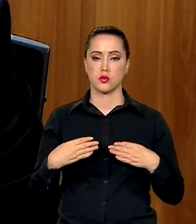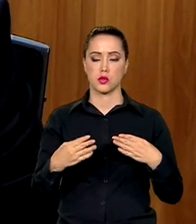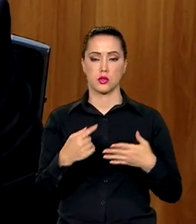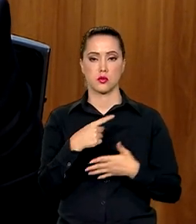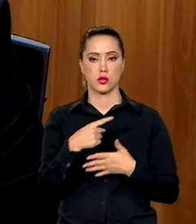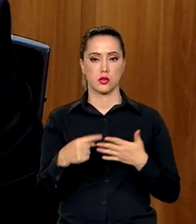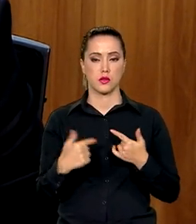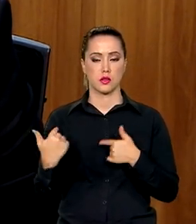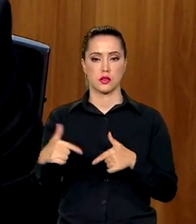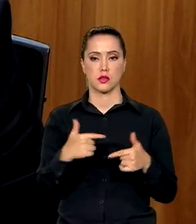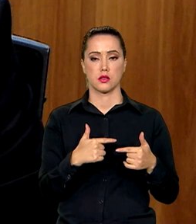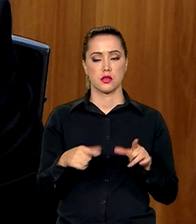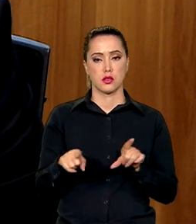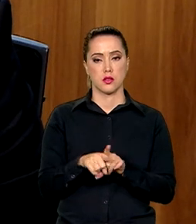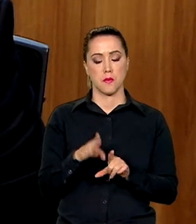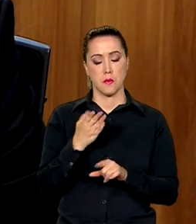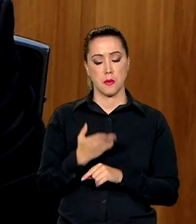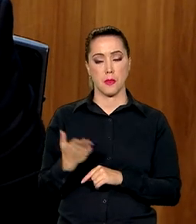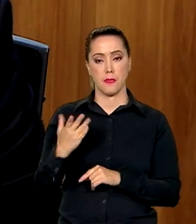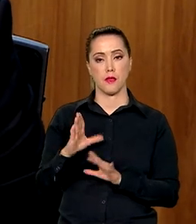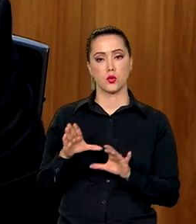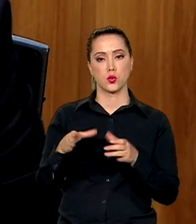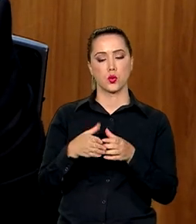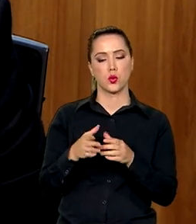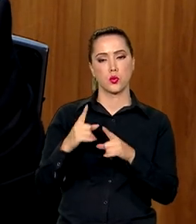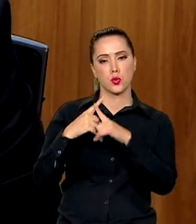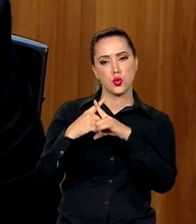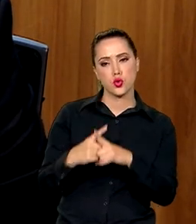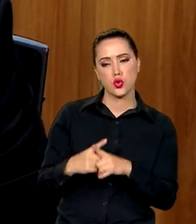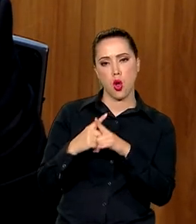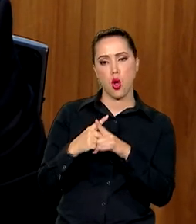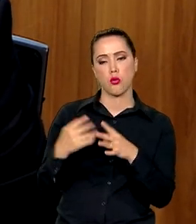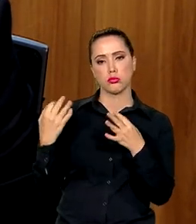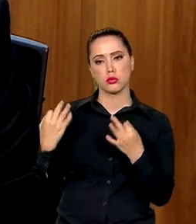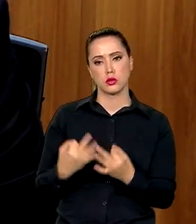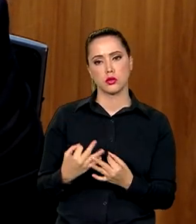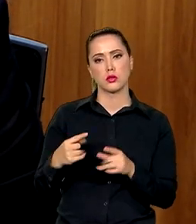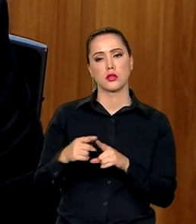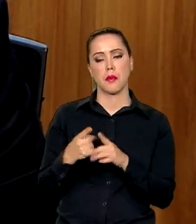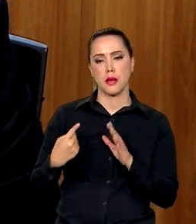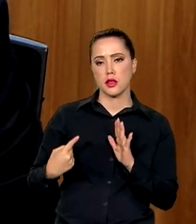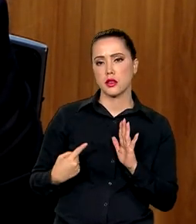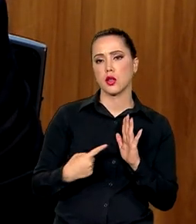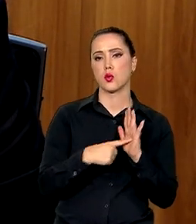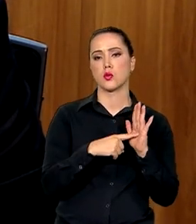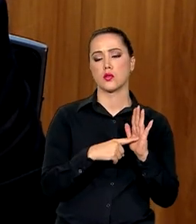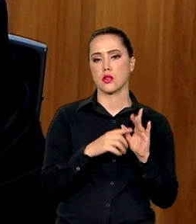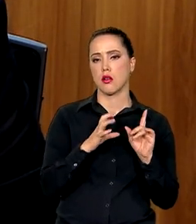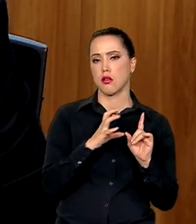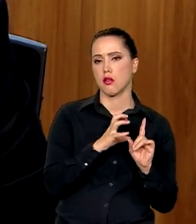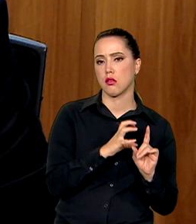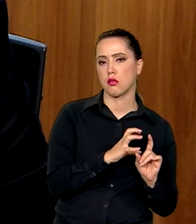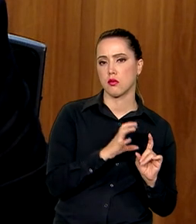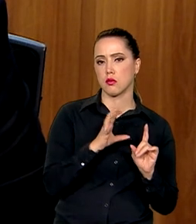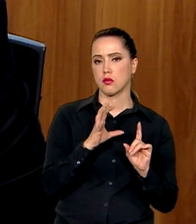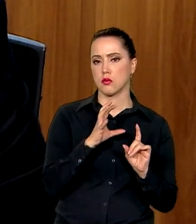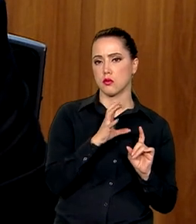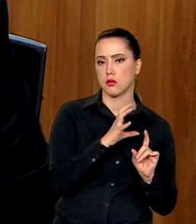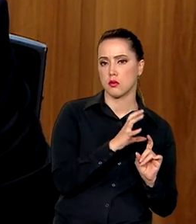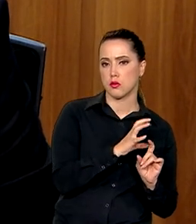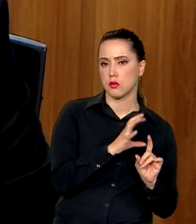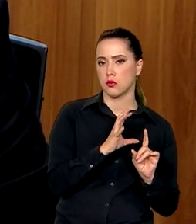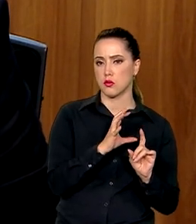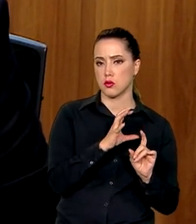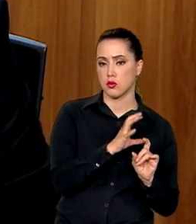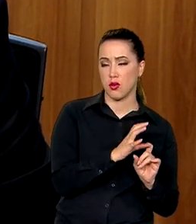frentes Desde da integridade no dos jogos assim como denúncias de assédio racismo e outras práticas que já deveriam